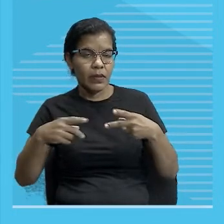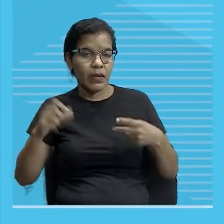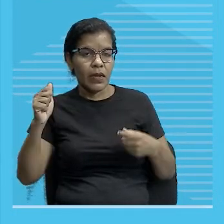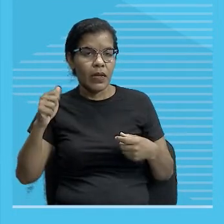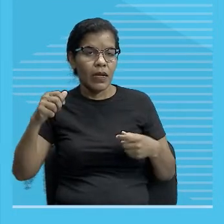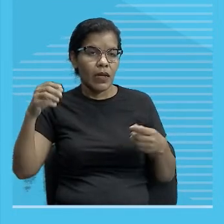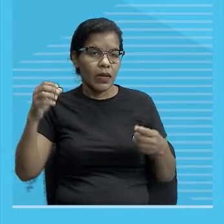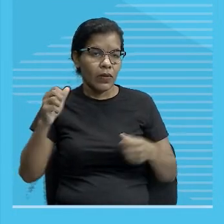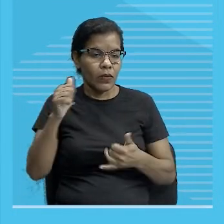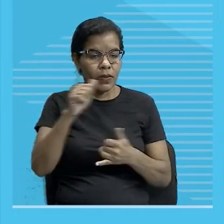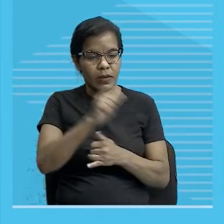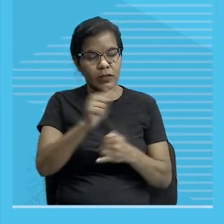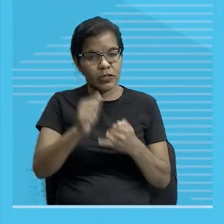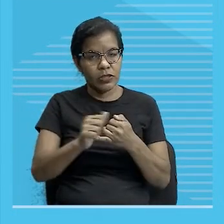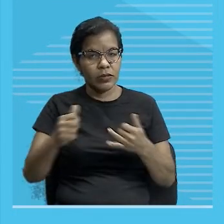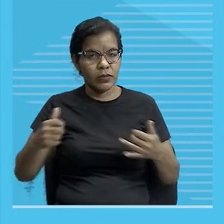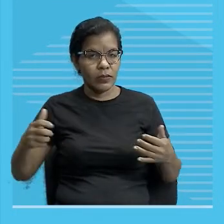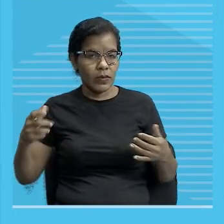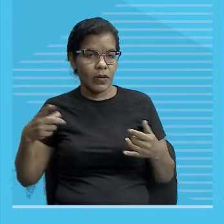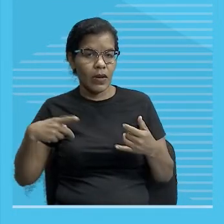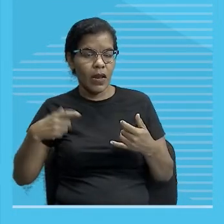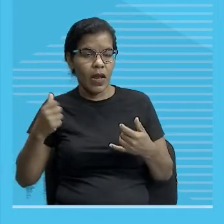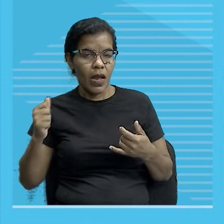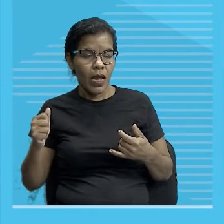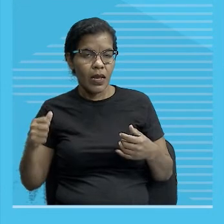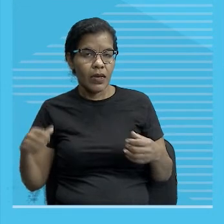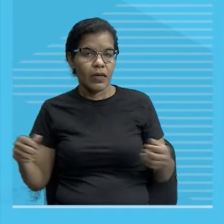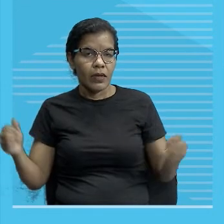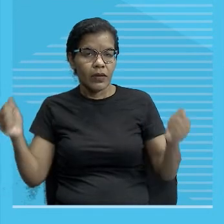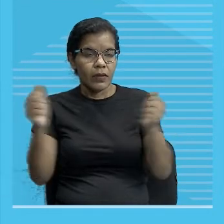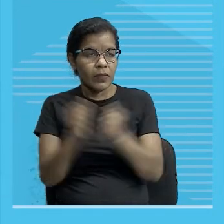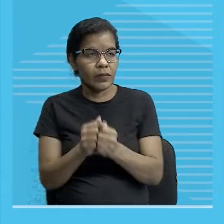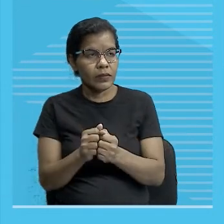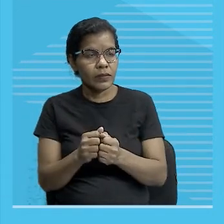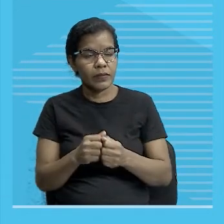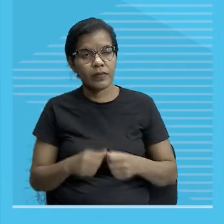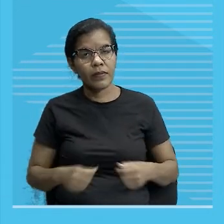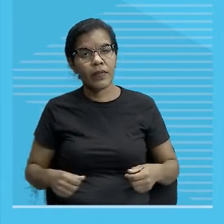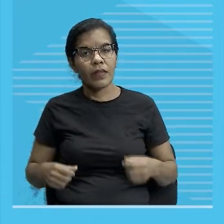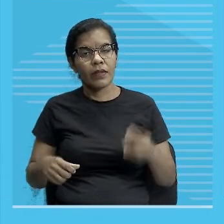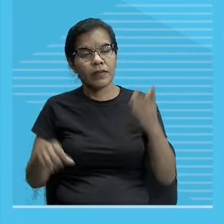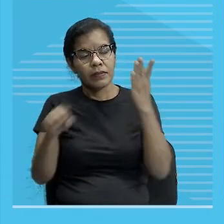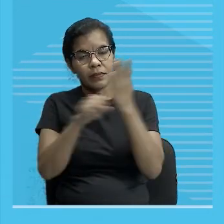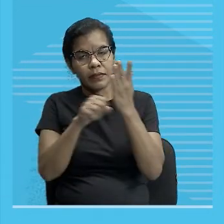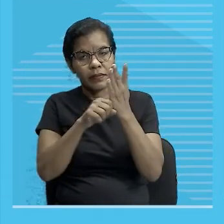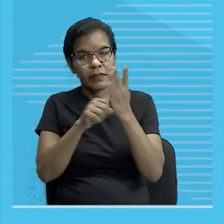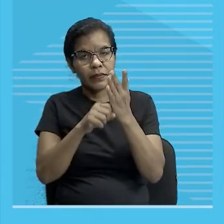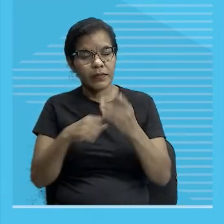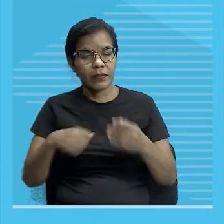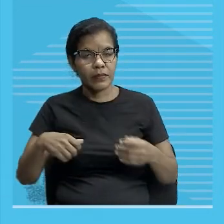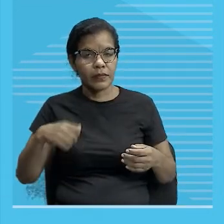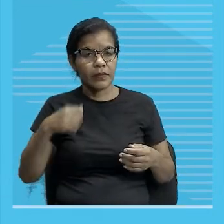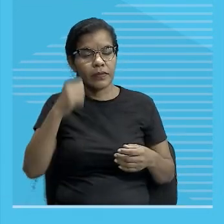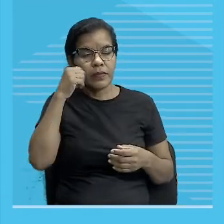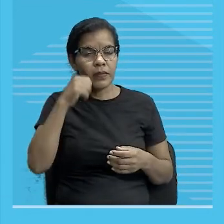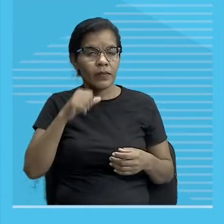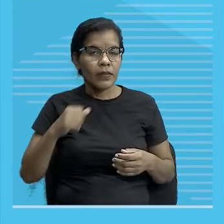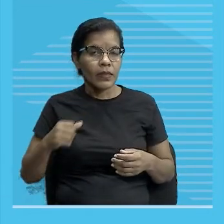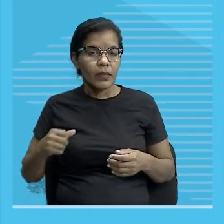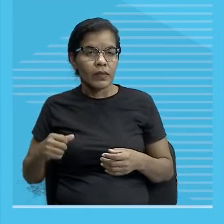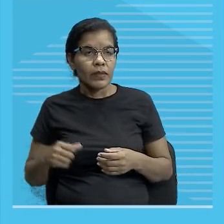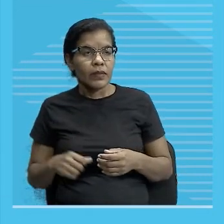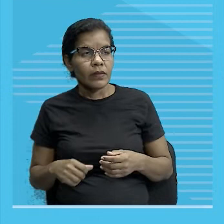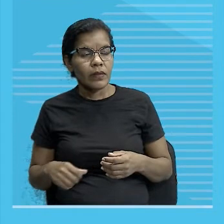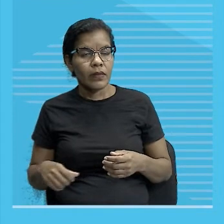E combinar lá embaixo, mediante substantivo masculino, a preposição com o artigo O. Então, tanto um como o outro